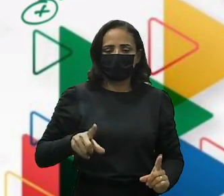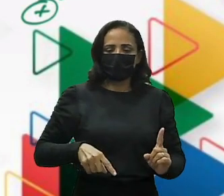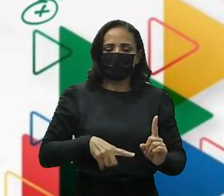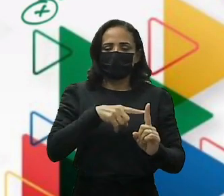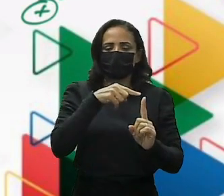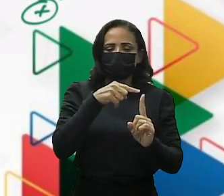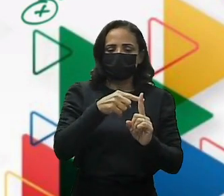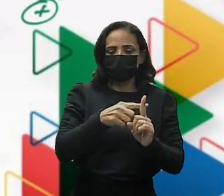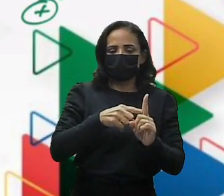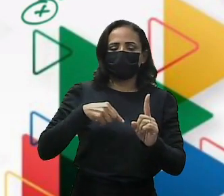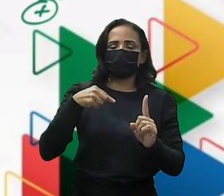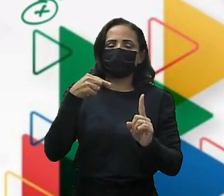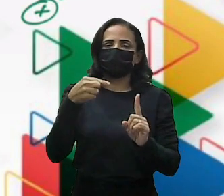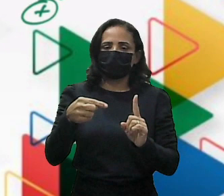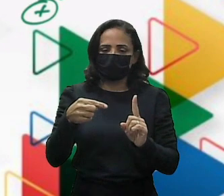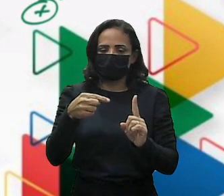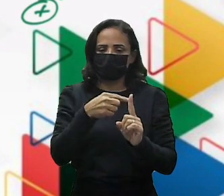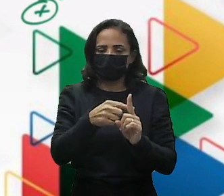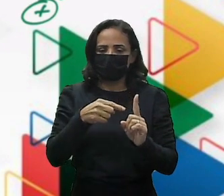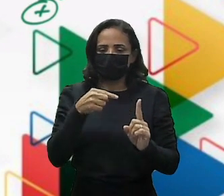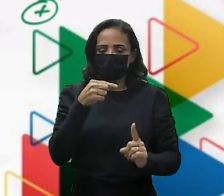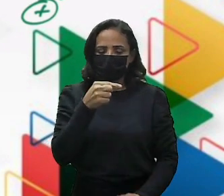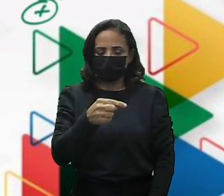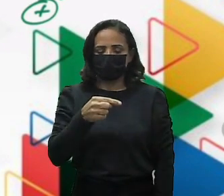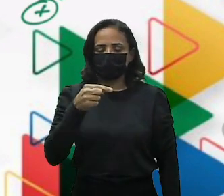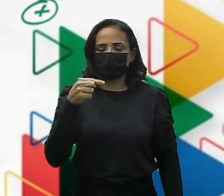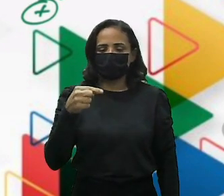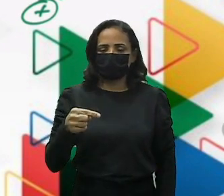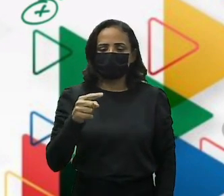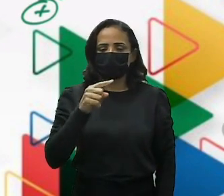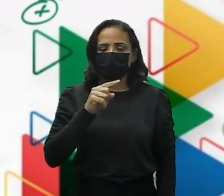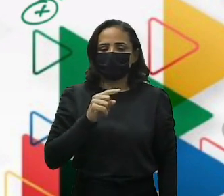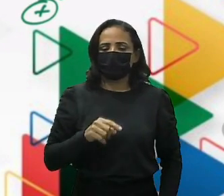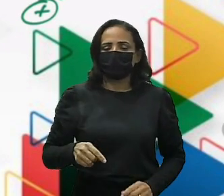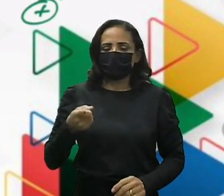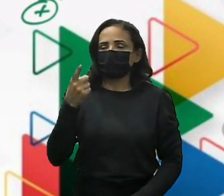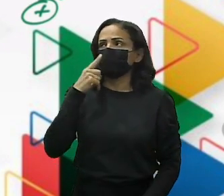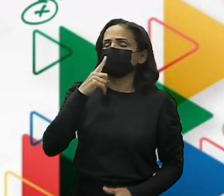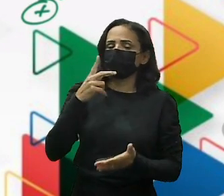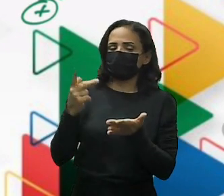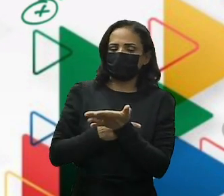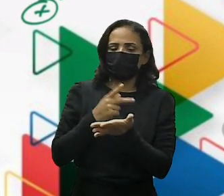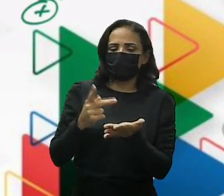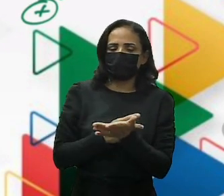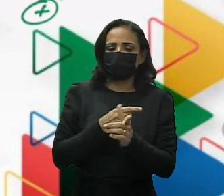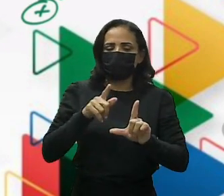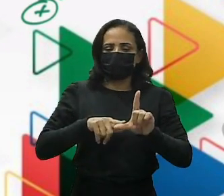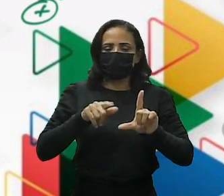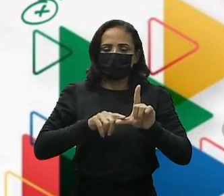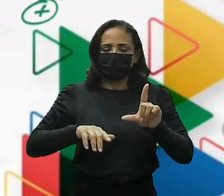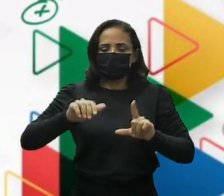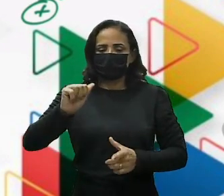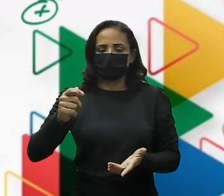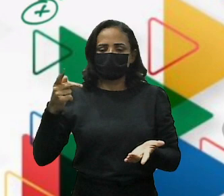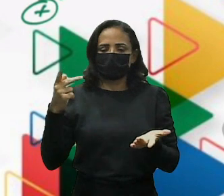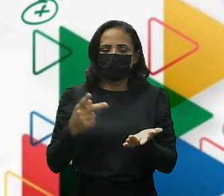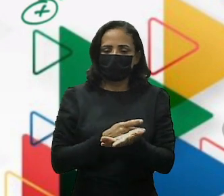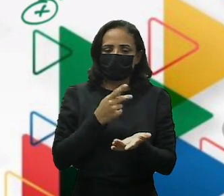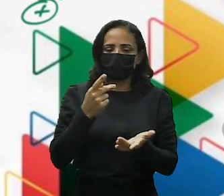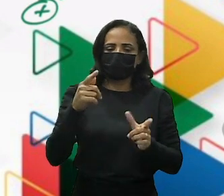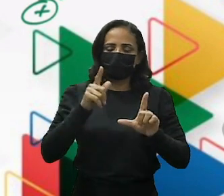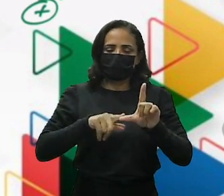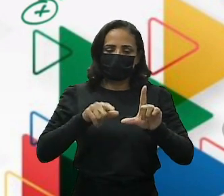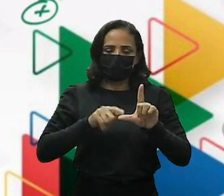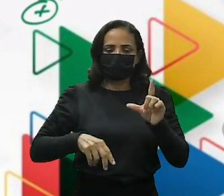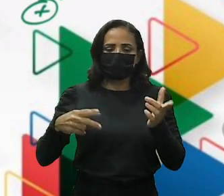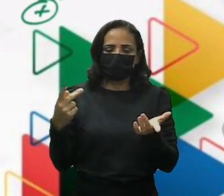positivo, aonde tiver negativo, você corta. Corta a letra B, A, e corta a letra E. Se você não